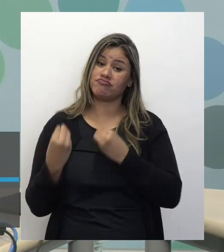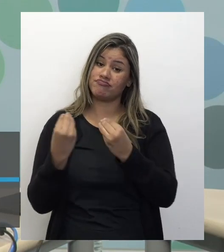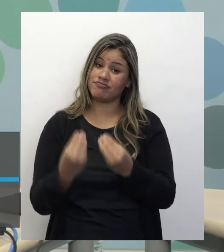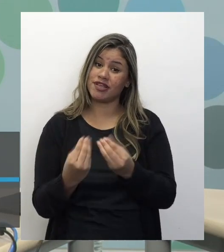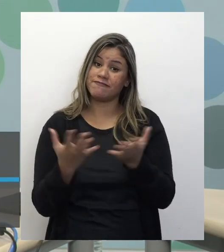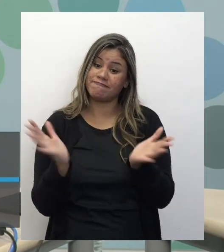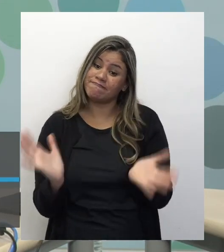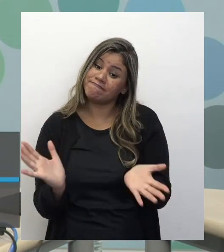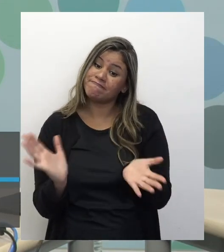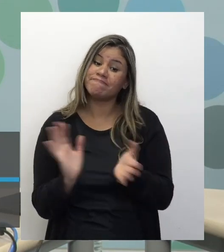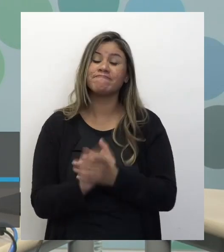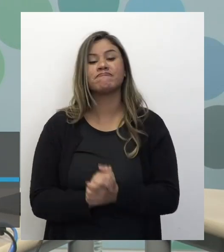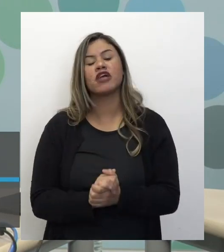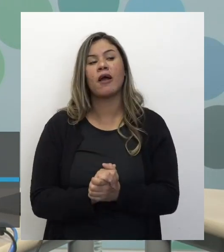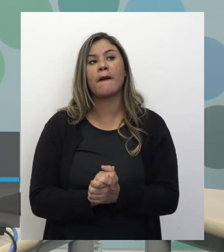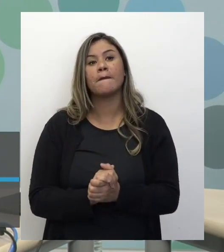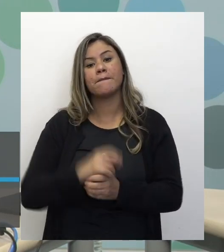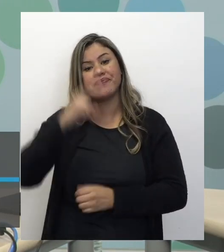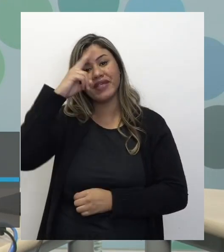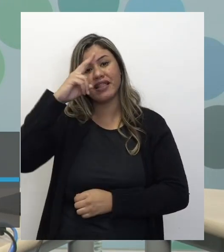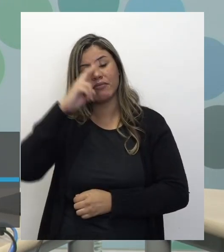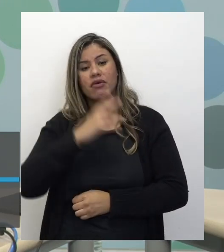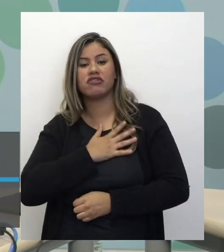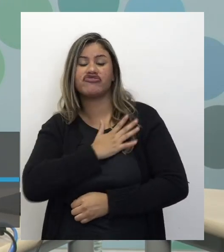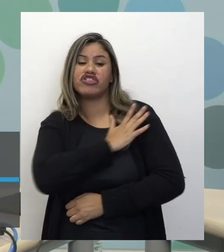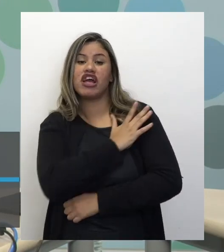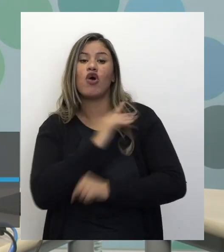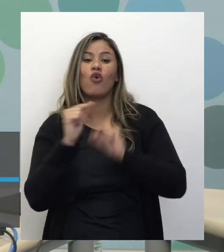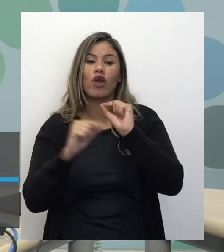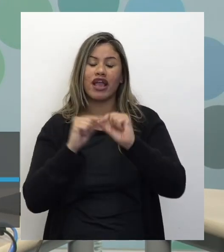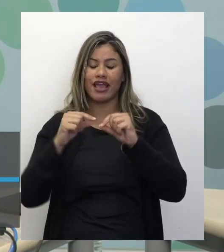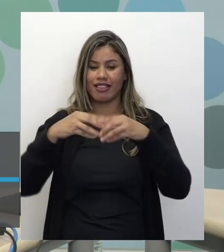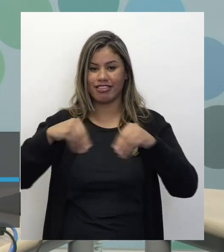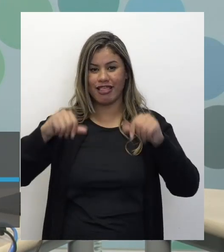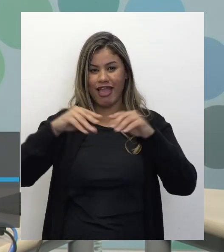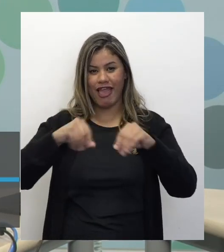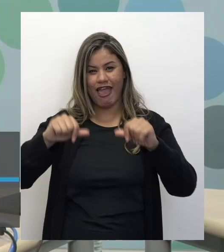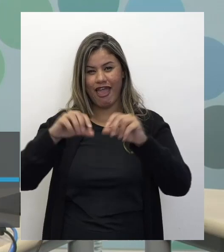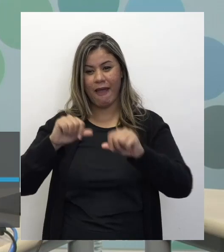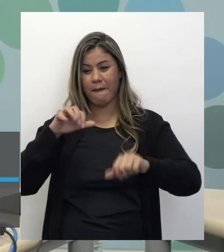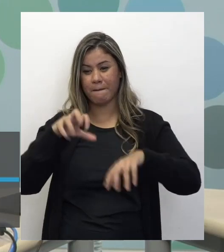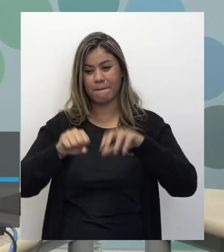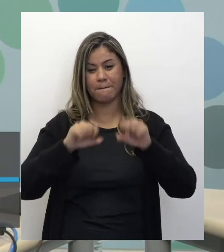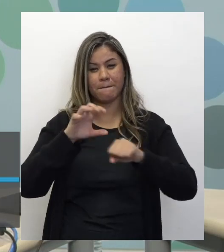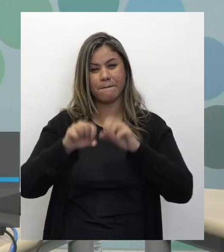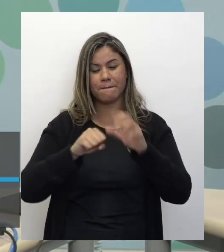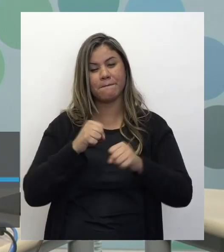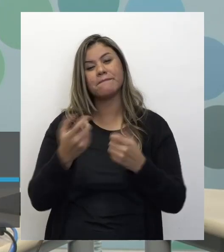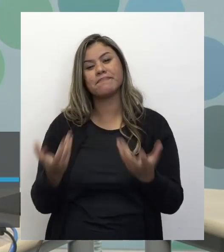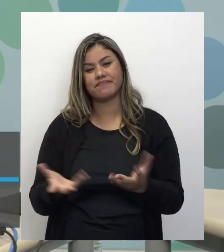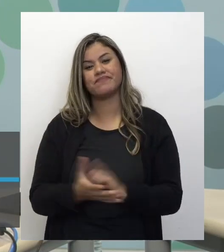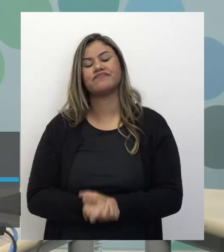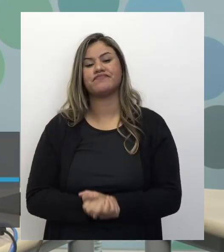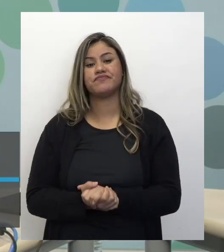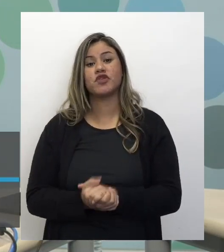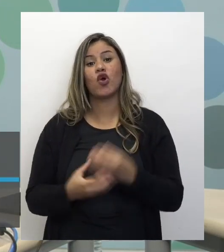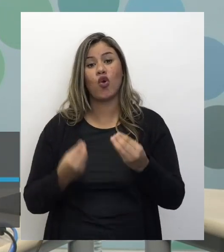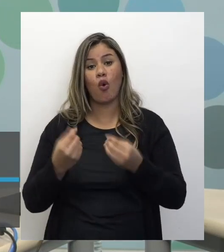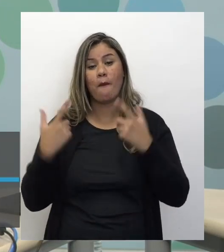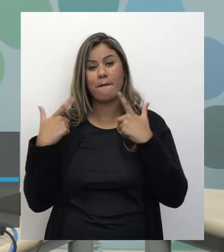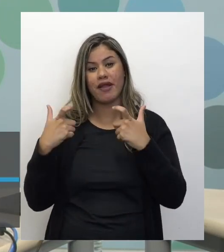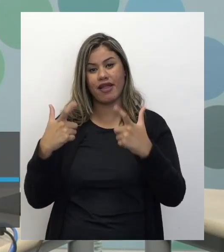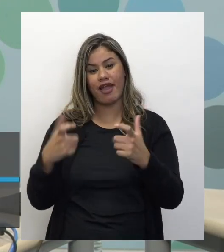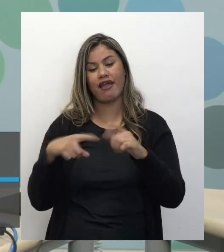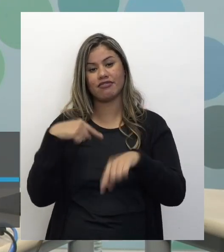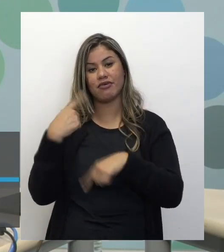que os seus generais acabaram disputando a posse desse império por meio de guerras após a